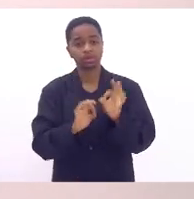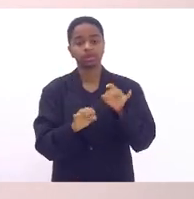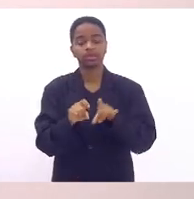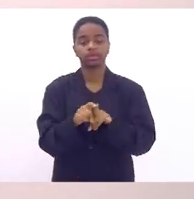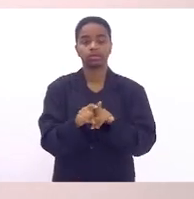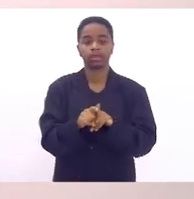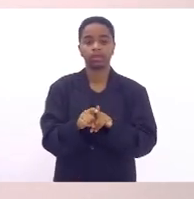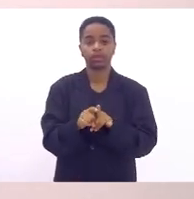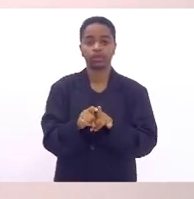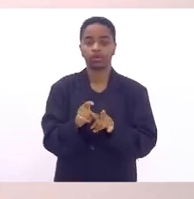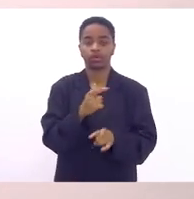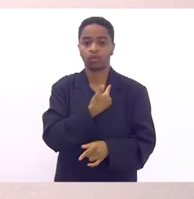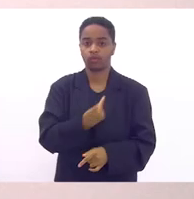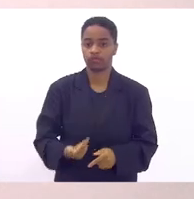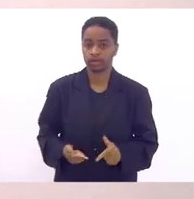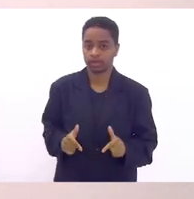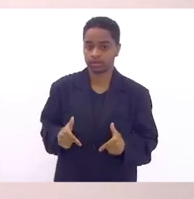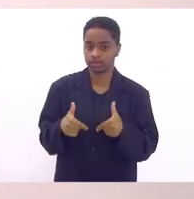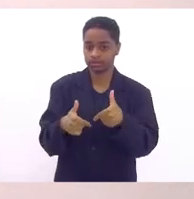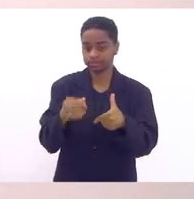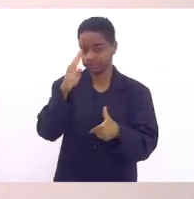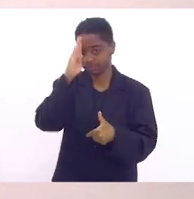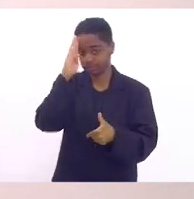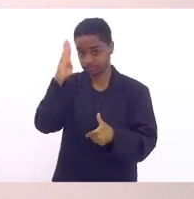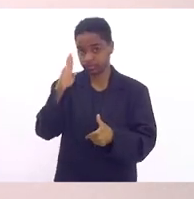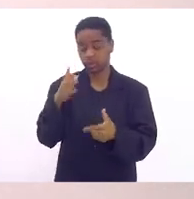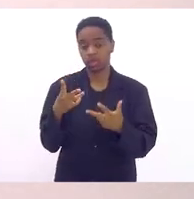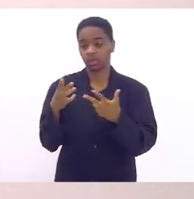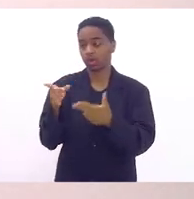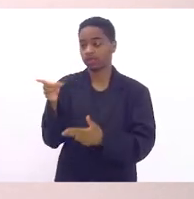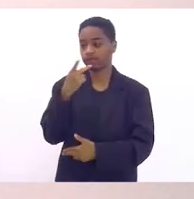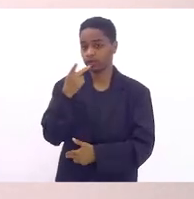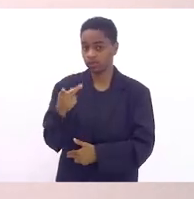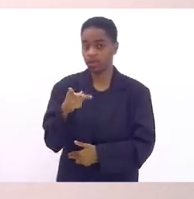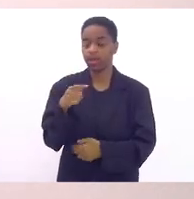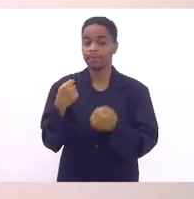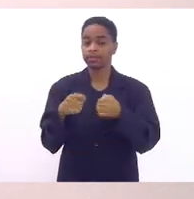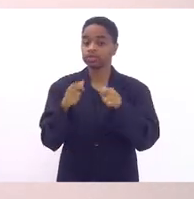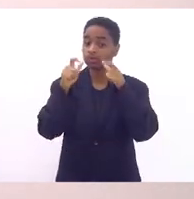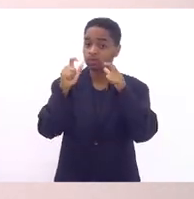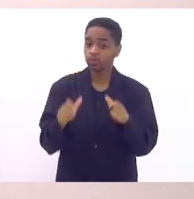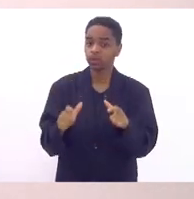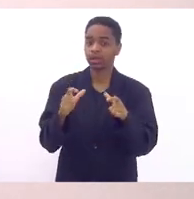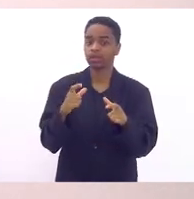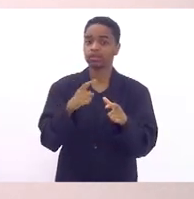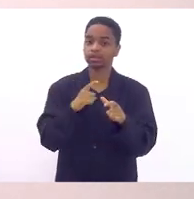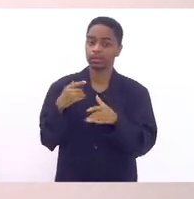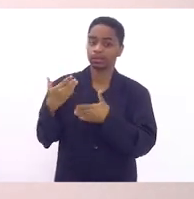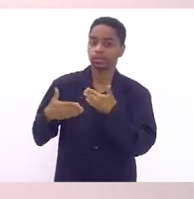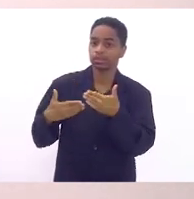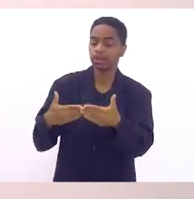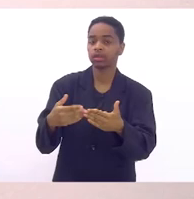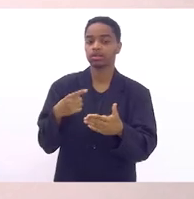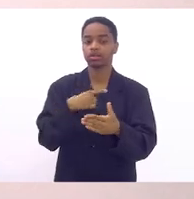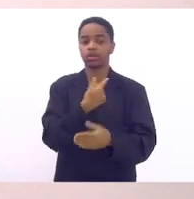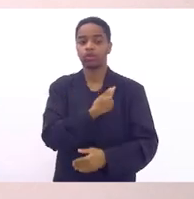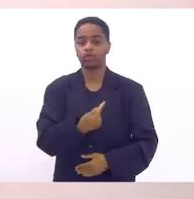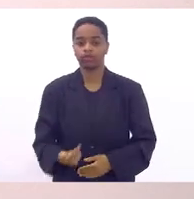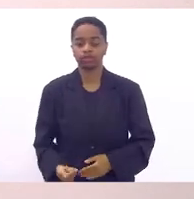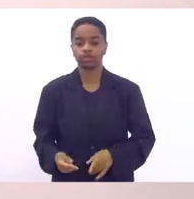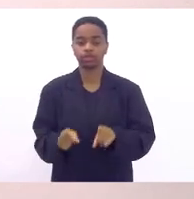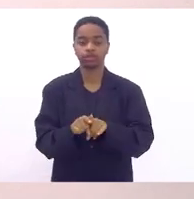governança que é fundamental que o ministro pancera comentou nós temos que ter localmente esse processo essa governança para poder